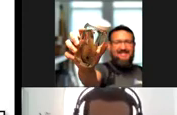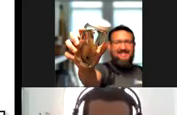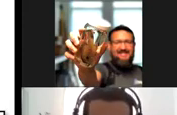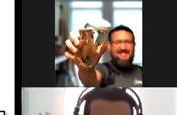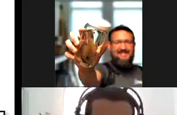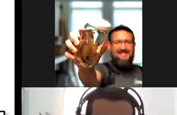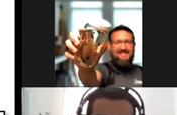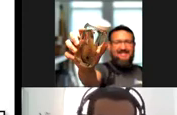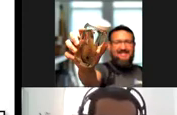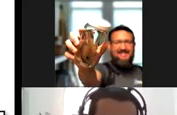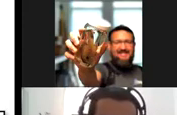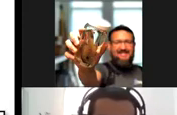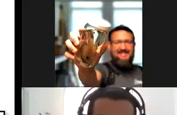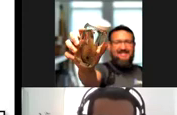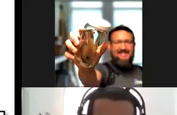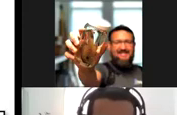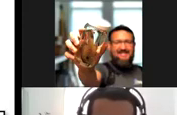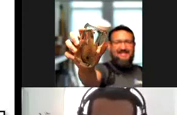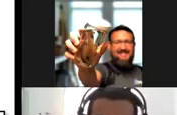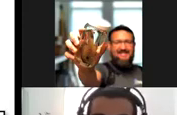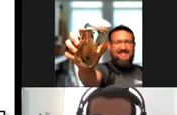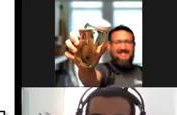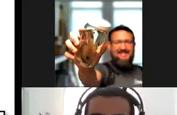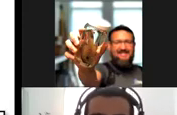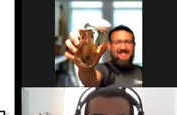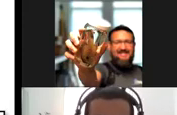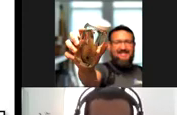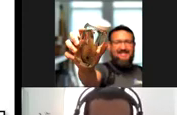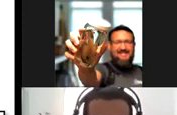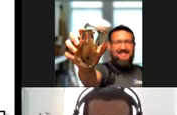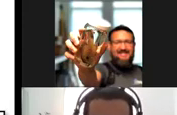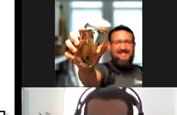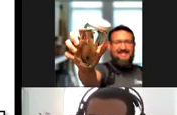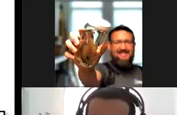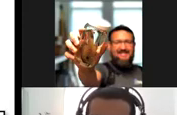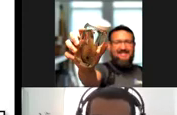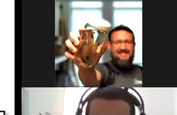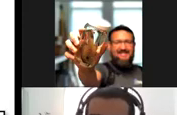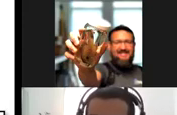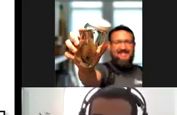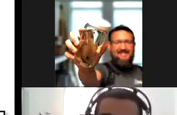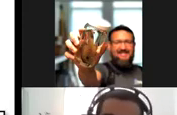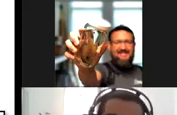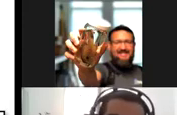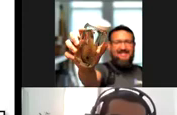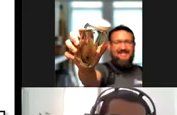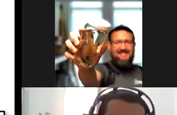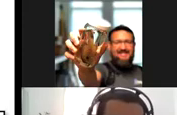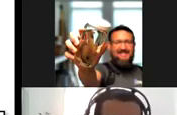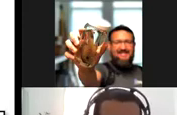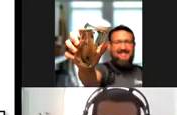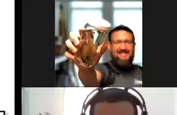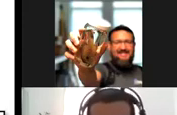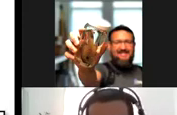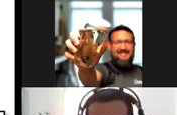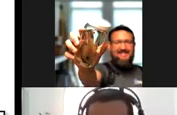aí. Ele não está interessado por como que a espécie responde à temperatura, tipo, por que a espécie está ali. Ele quer entender qual é a distribuição da espécie.